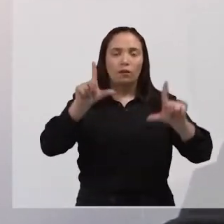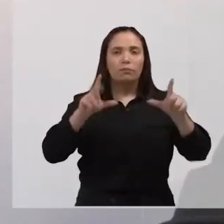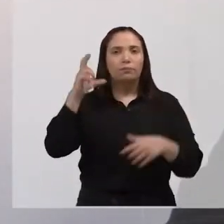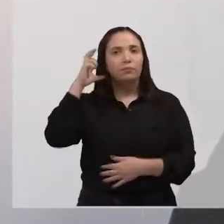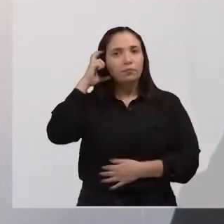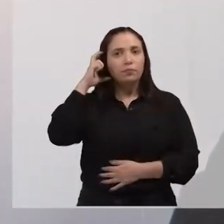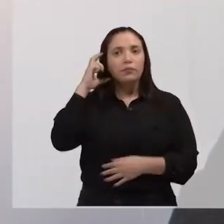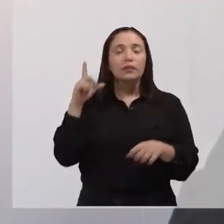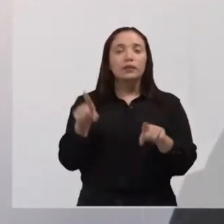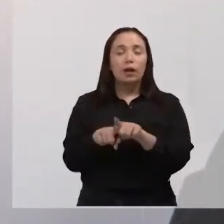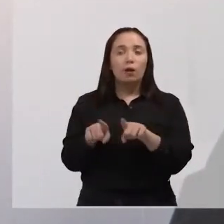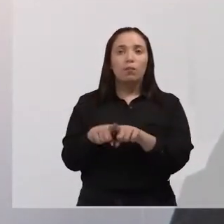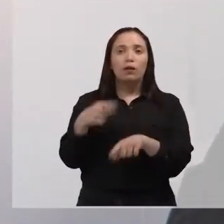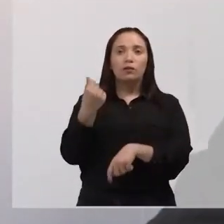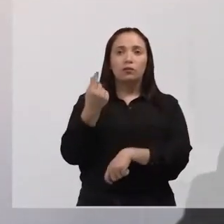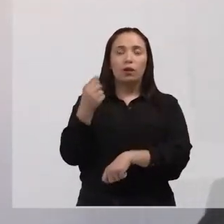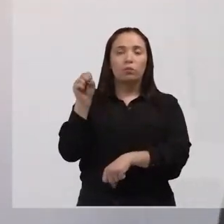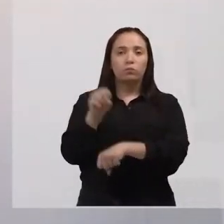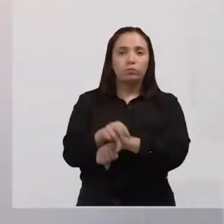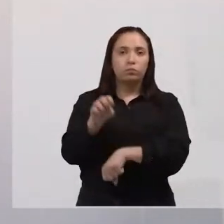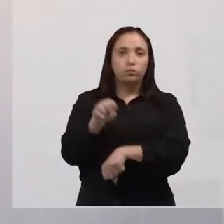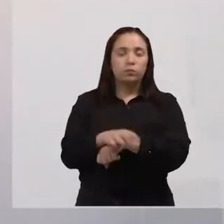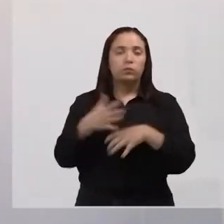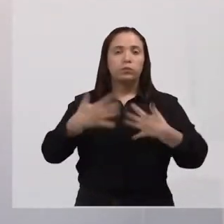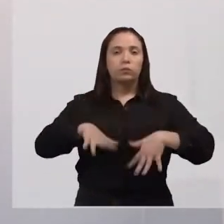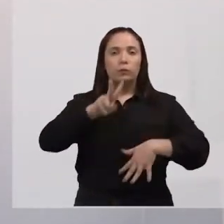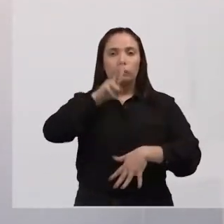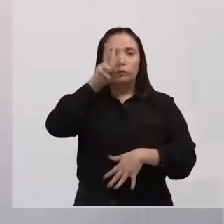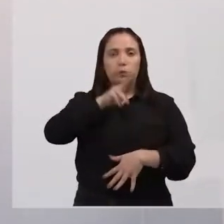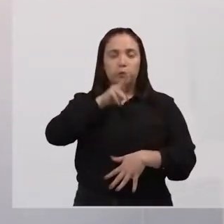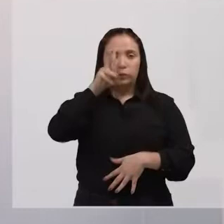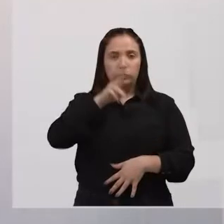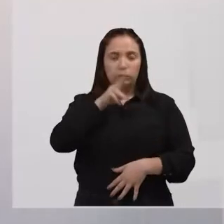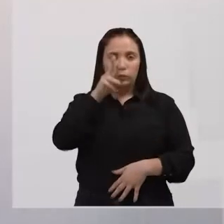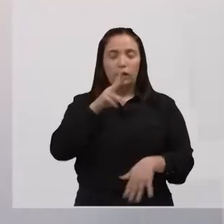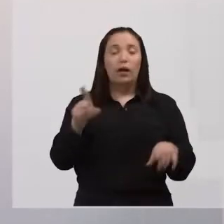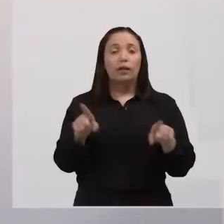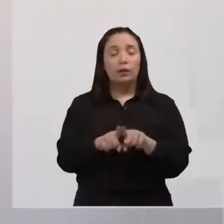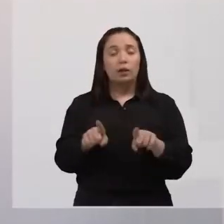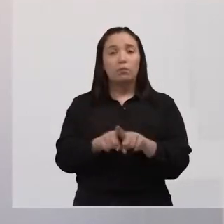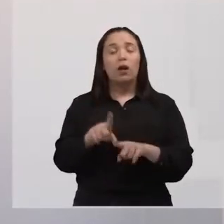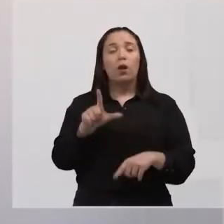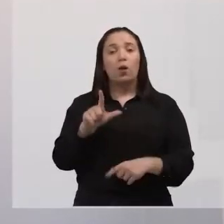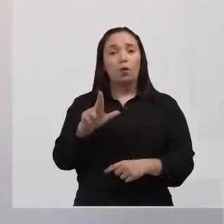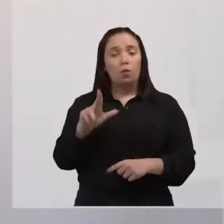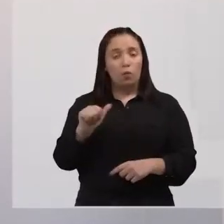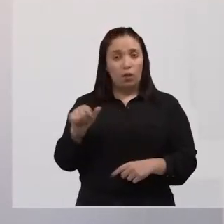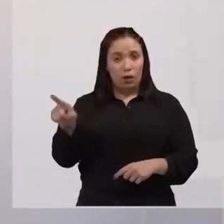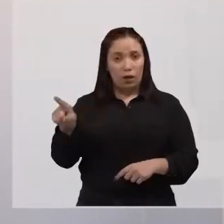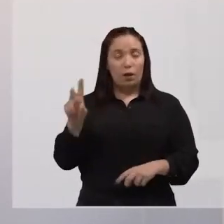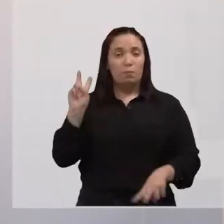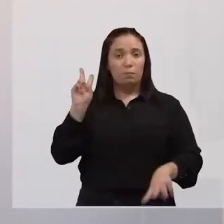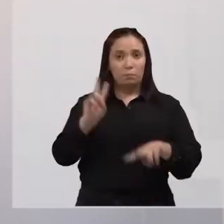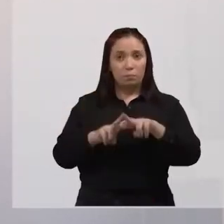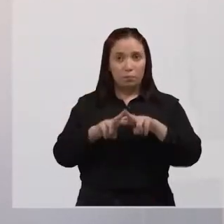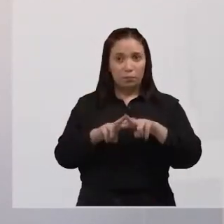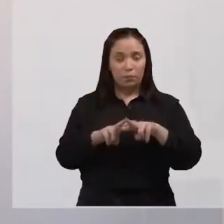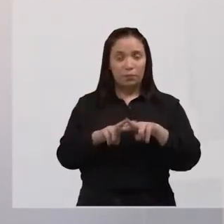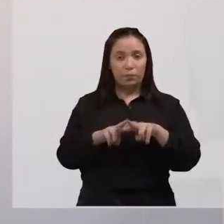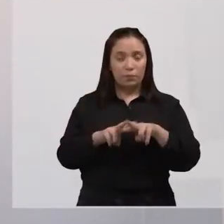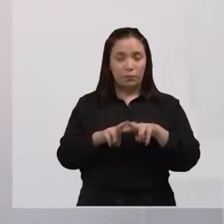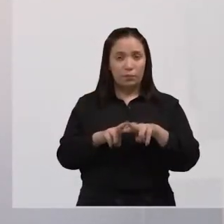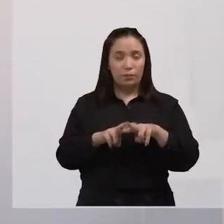partidário e fundo eleitoral. Do outro lado, o próprio Lula, preso esses dias